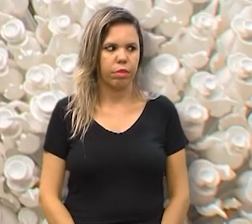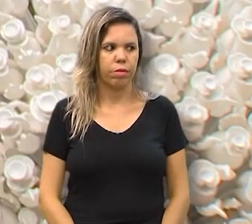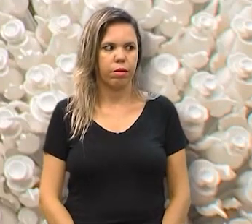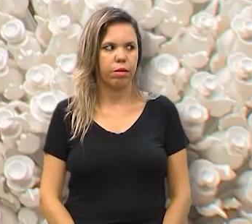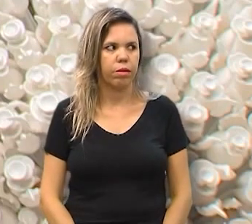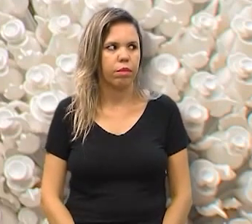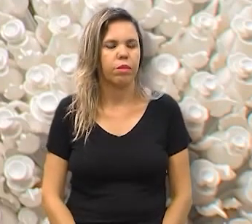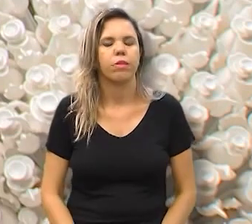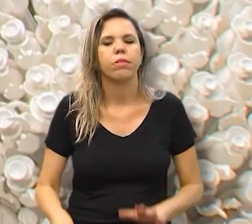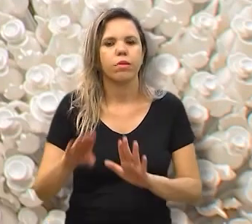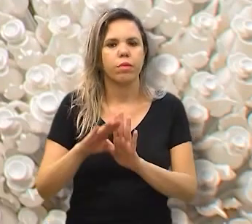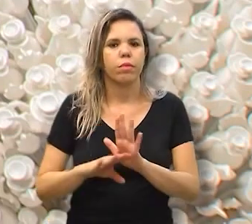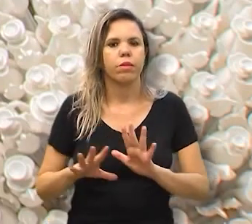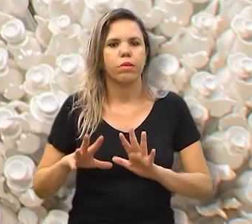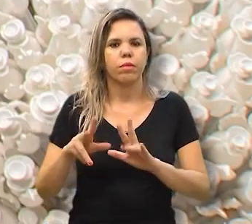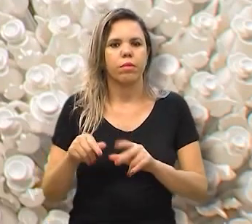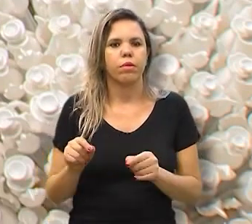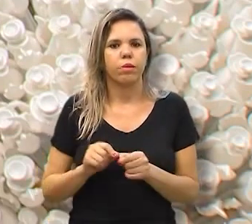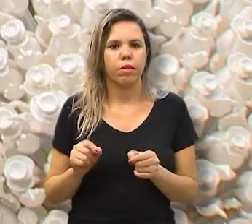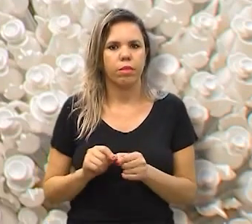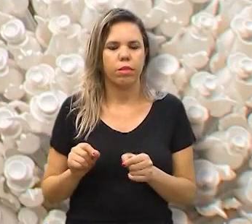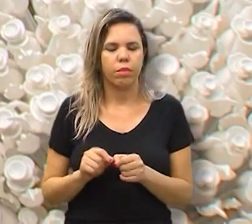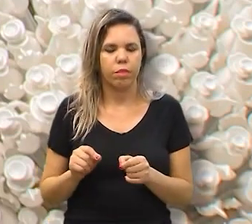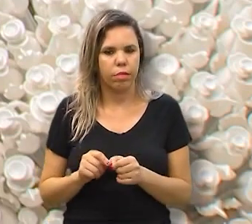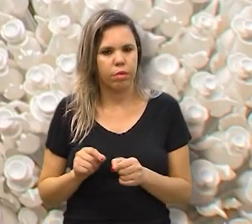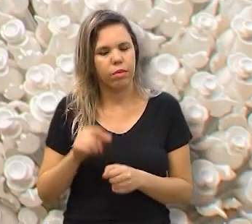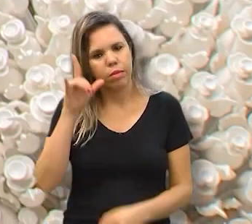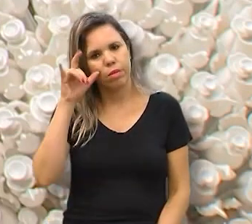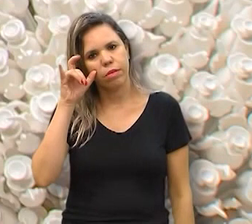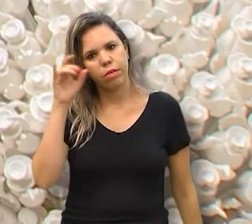www.restaurantevilaparaíso.com.br. Lá você tem acesso a todo o nosso cardápio, a tudo que a gente faz,